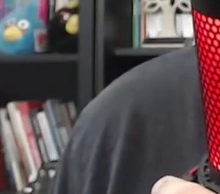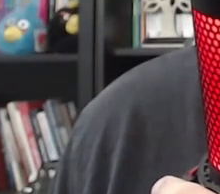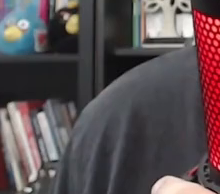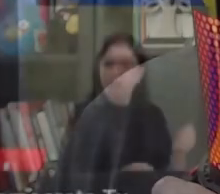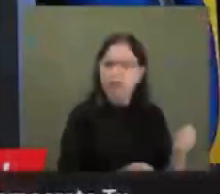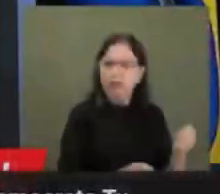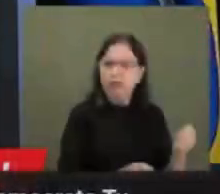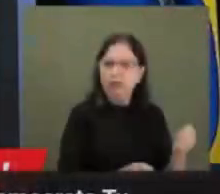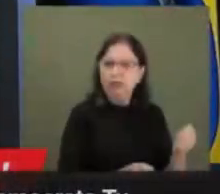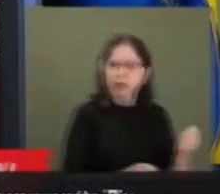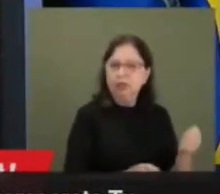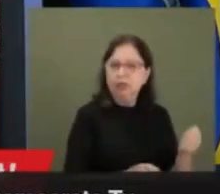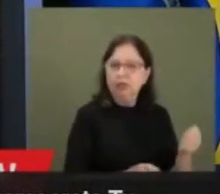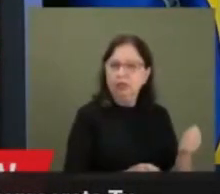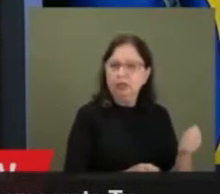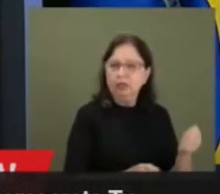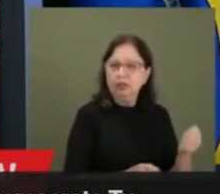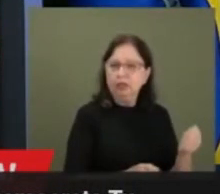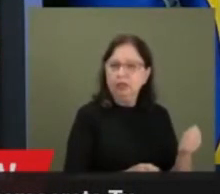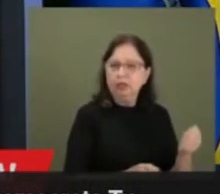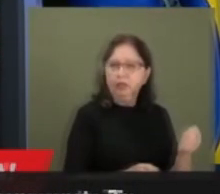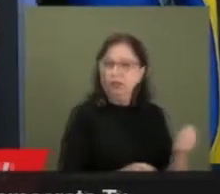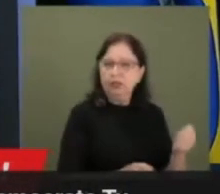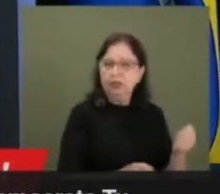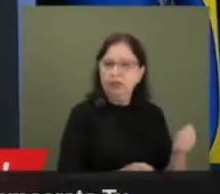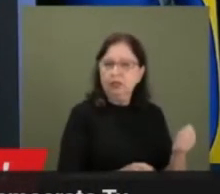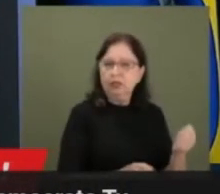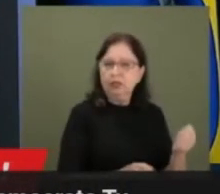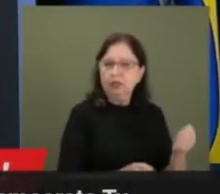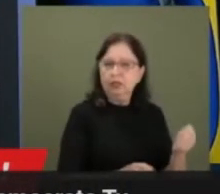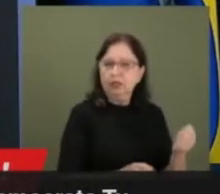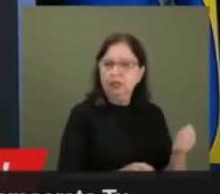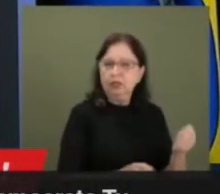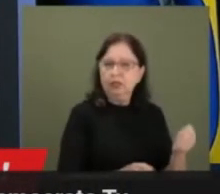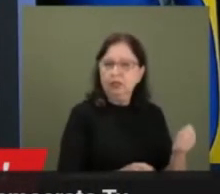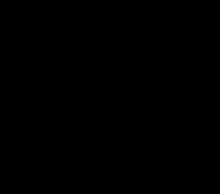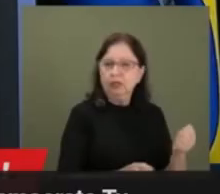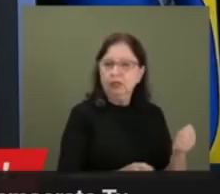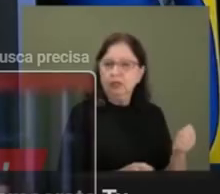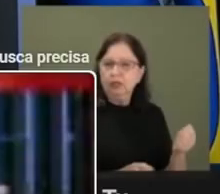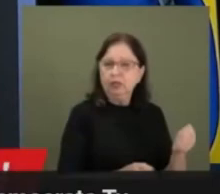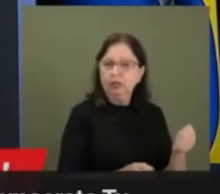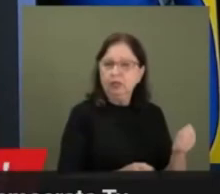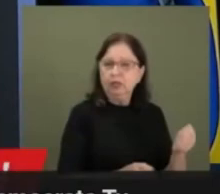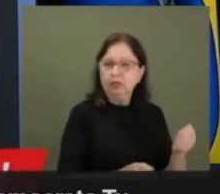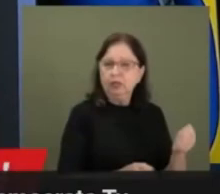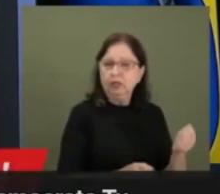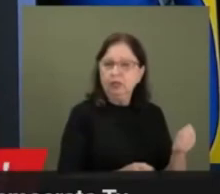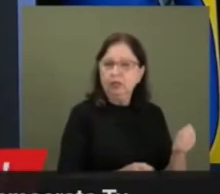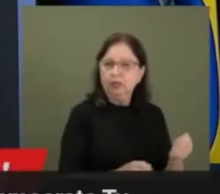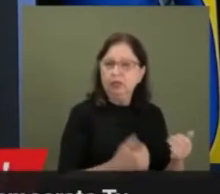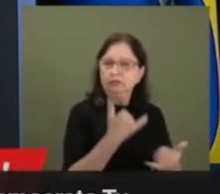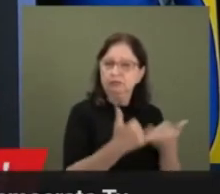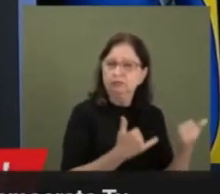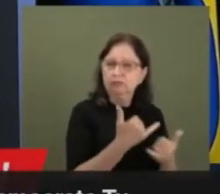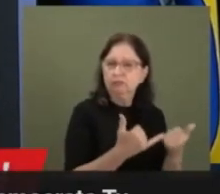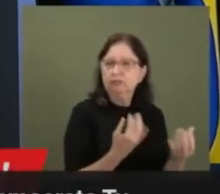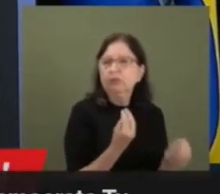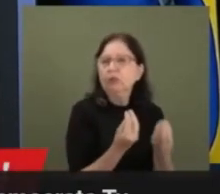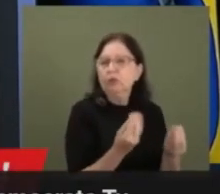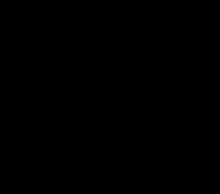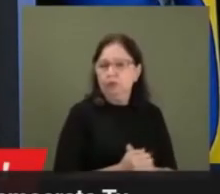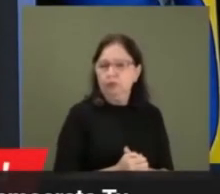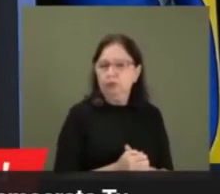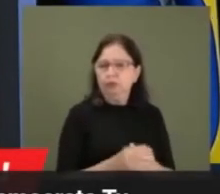visualização que a gente tá acompanhando Hoje meus queridos e minhas queridas vamos continuar acompanhando aqui o Márcio que é muito relevante o que ele diz senhores